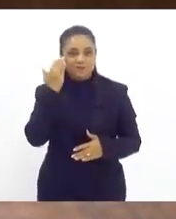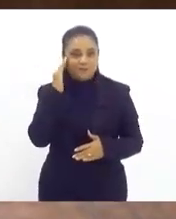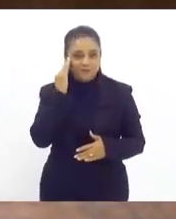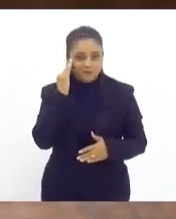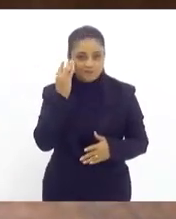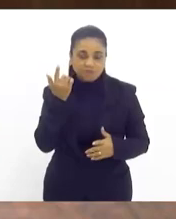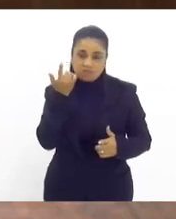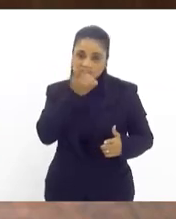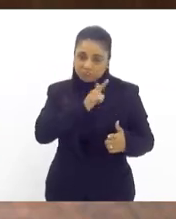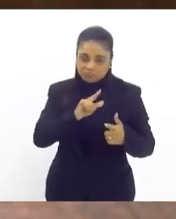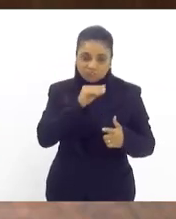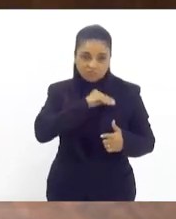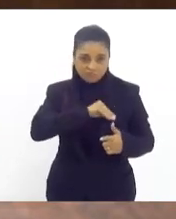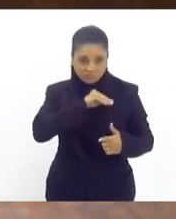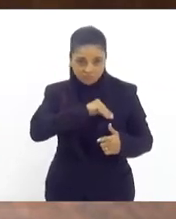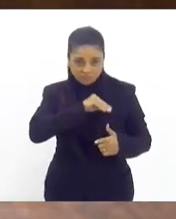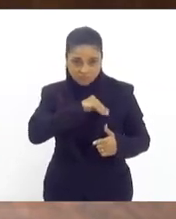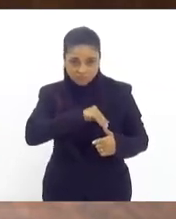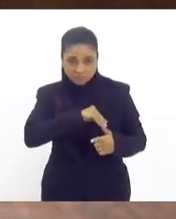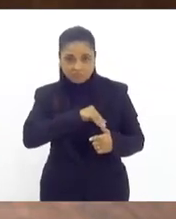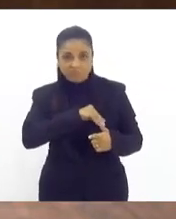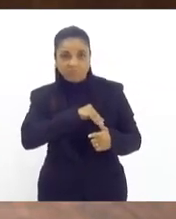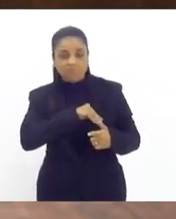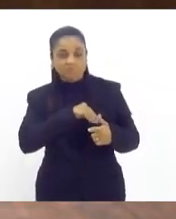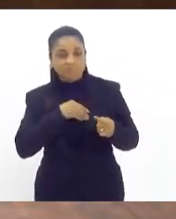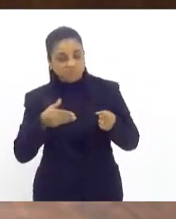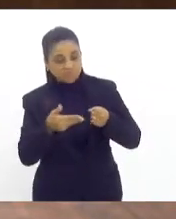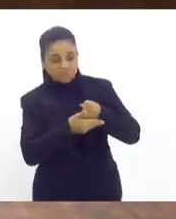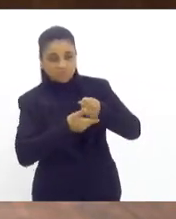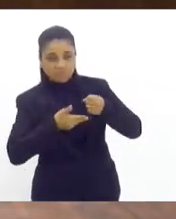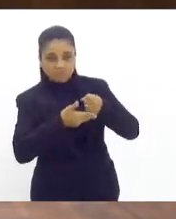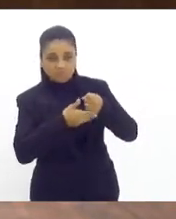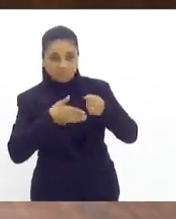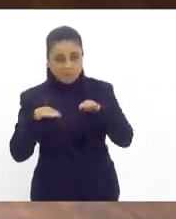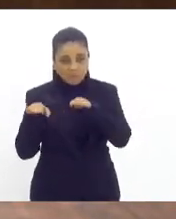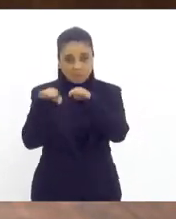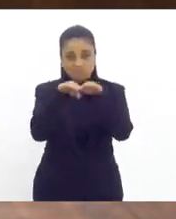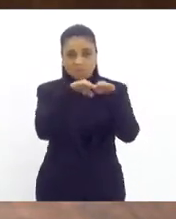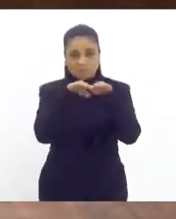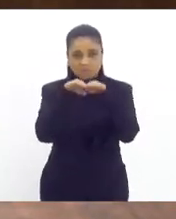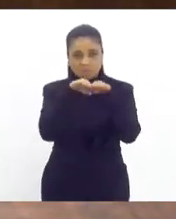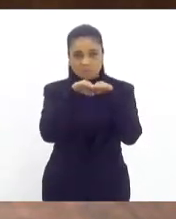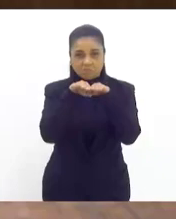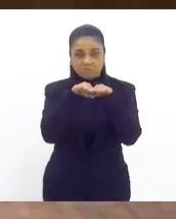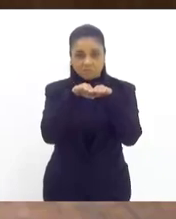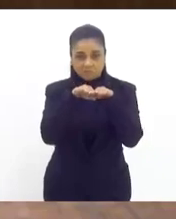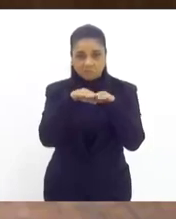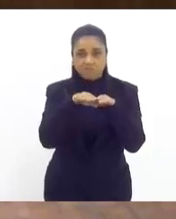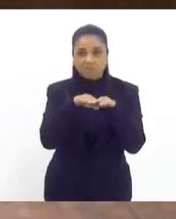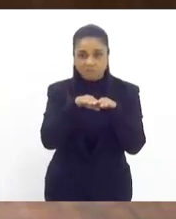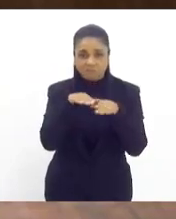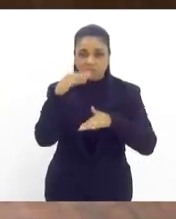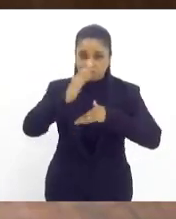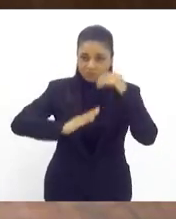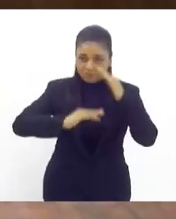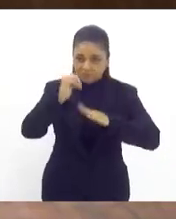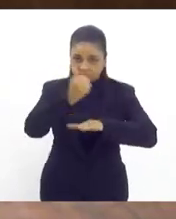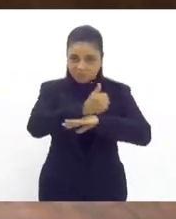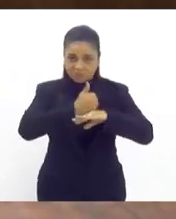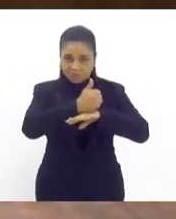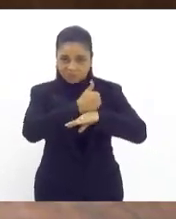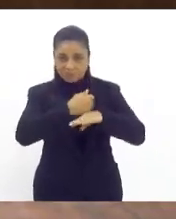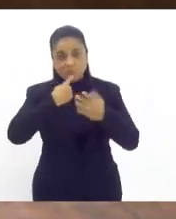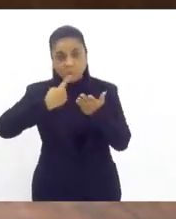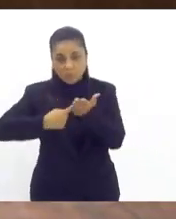além de terem vencimentos correspondentes com o grau de Exposição é que eles estão submetidos possam ter uma o cumprimento de